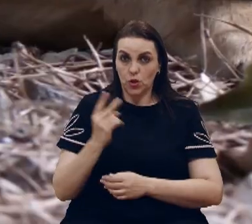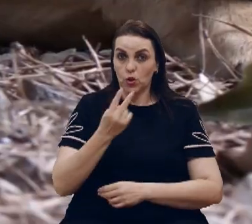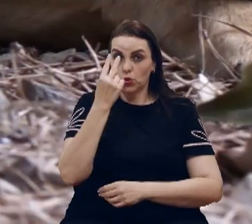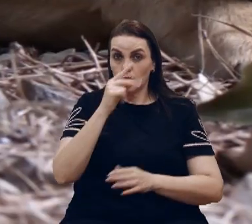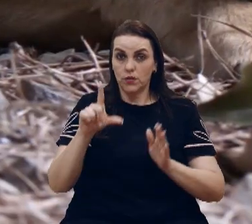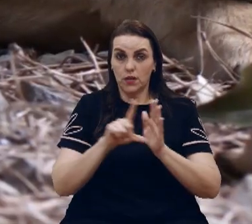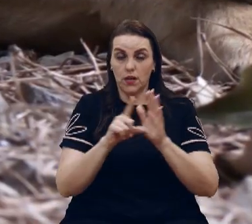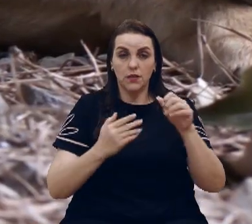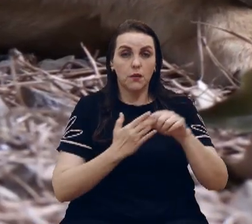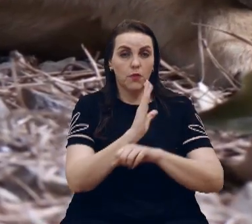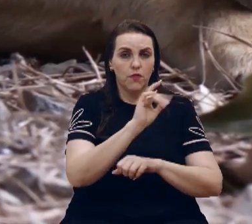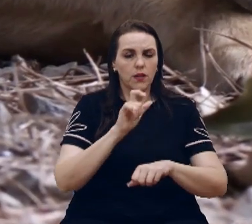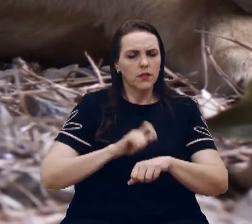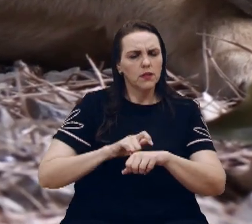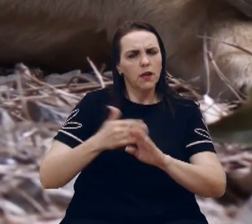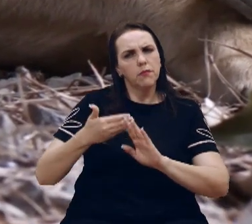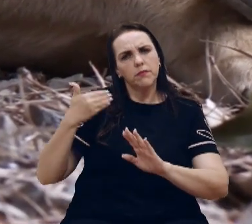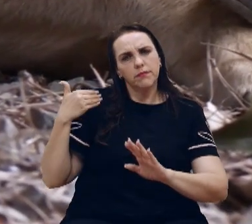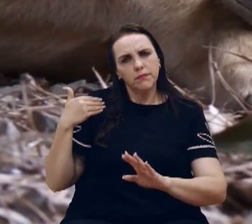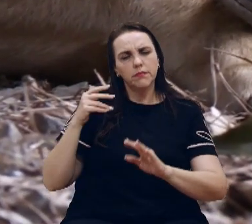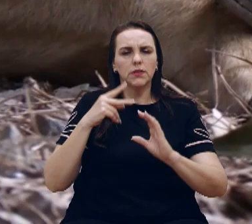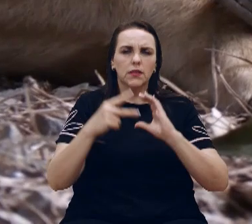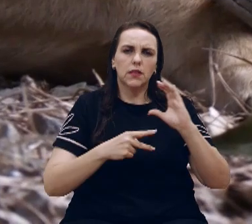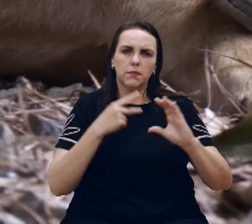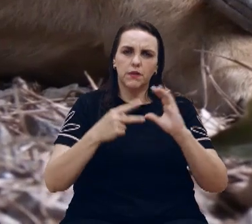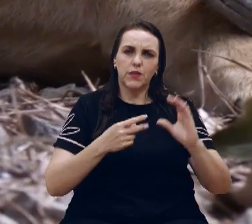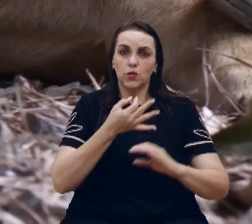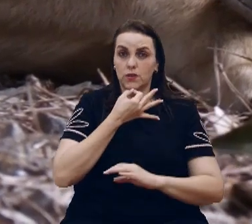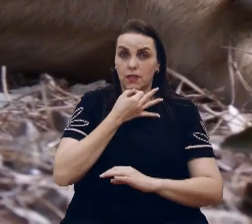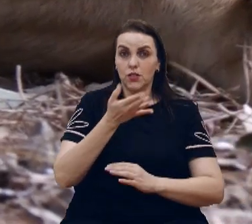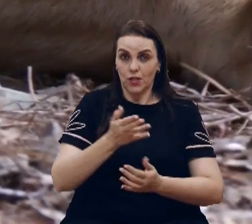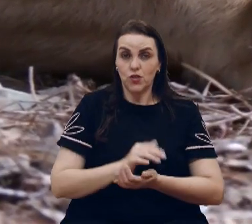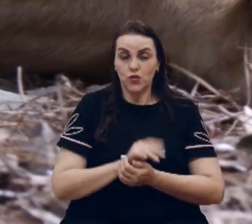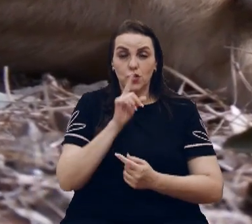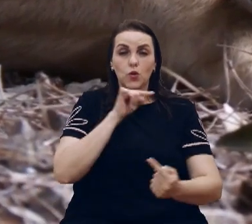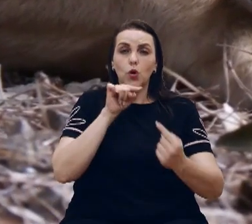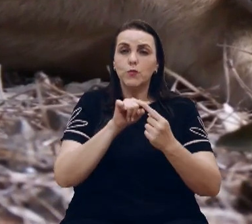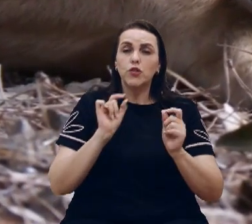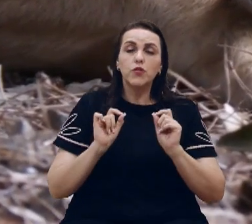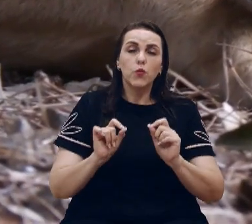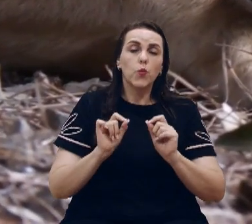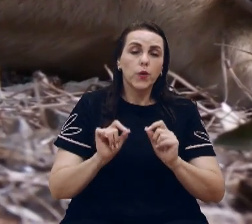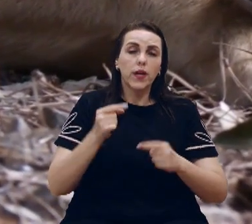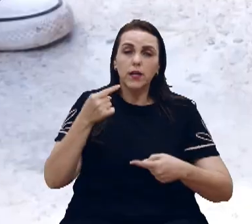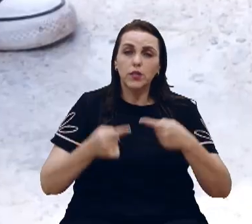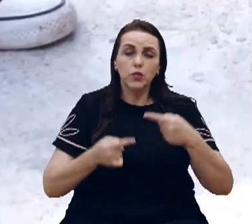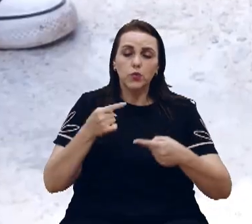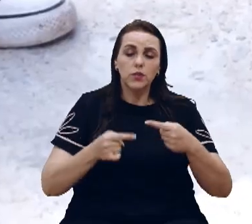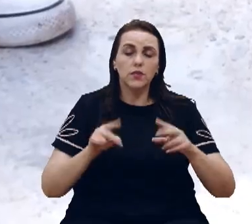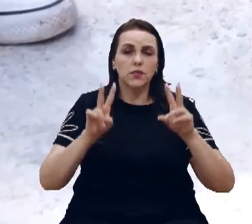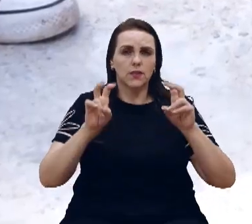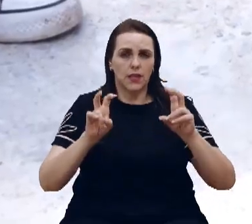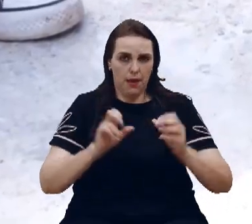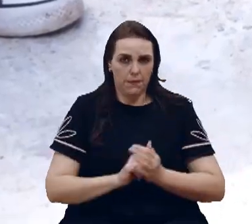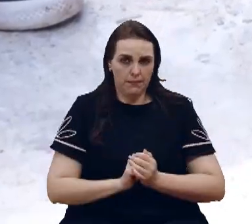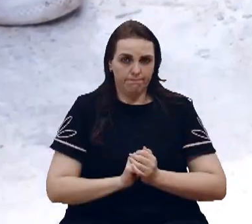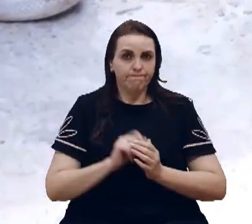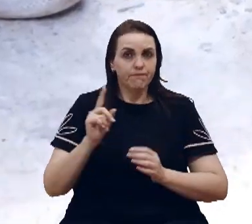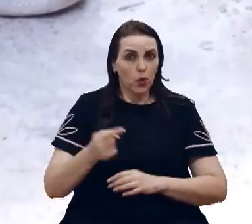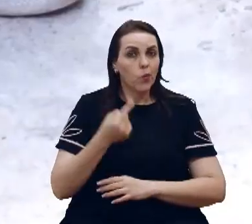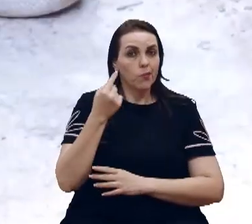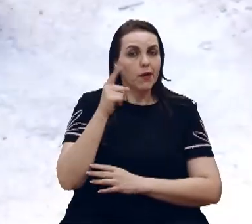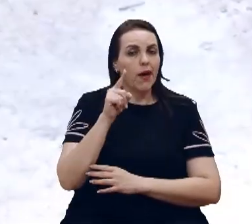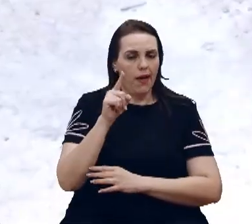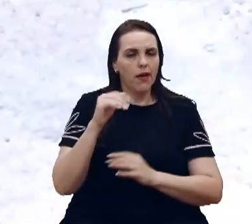aprovadas recentemente pela Câmara Municipal de Caxias do Sul visam colocar em discussão esse tema. Uma delas é o